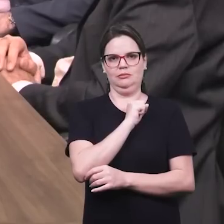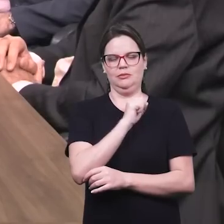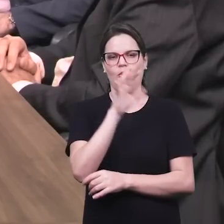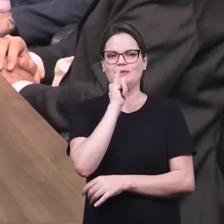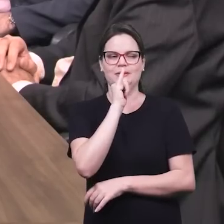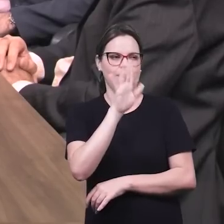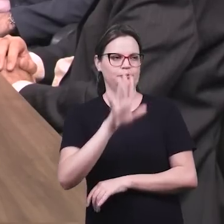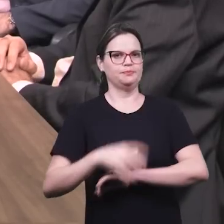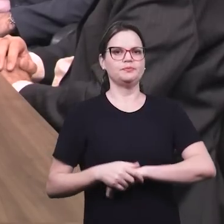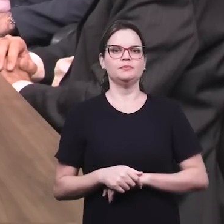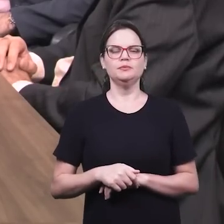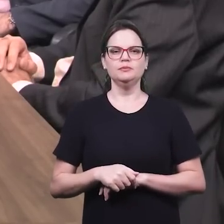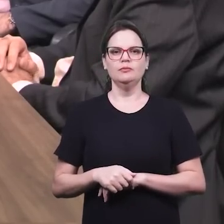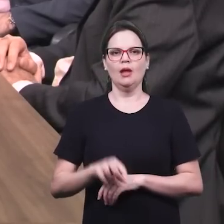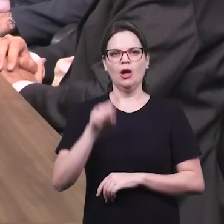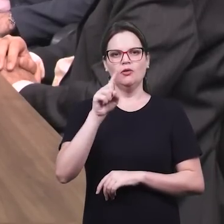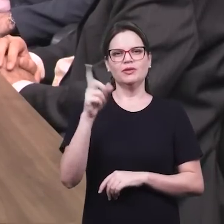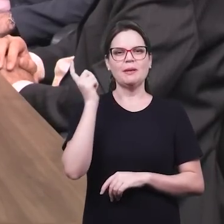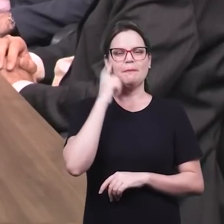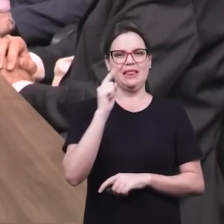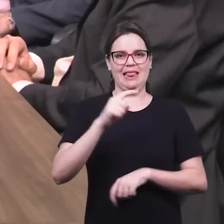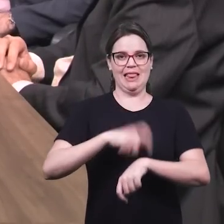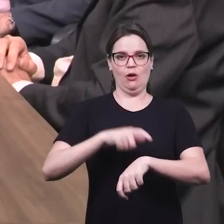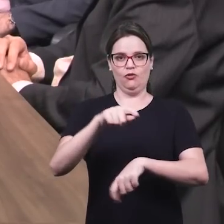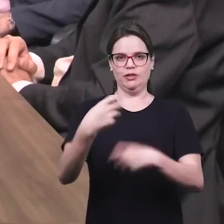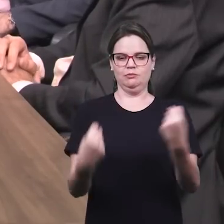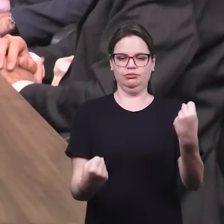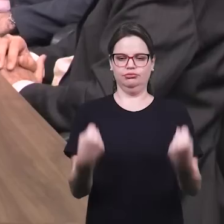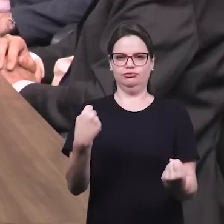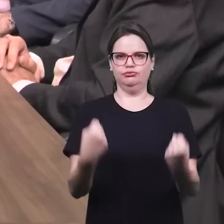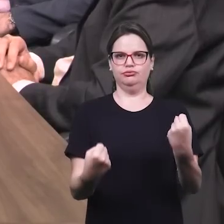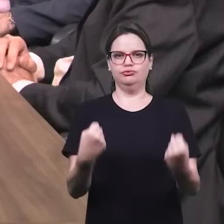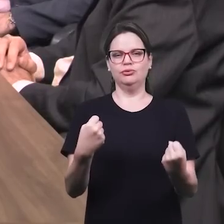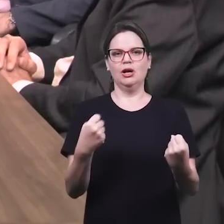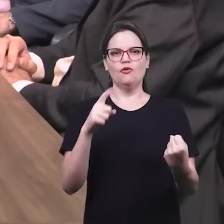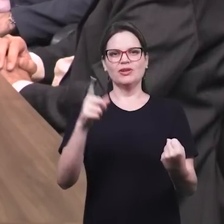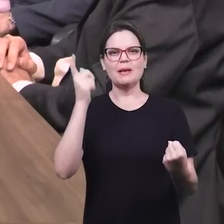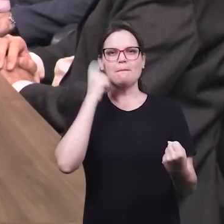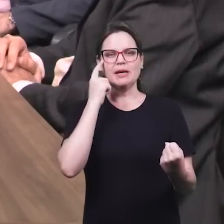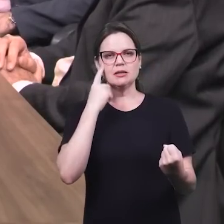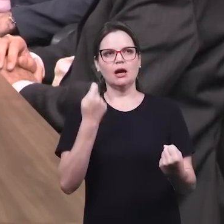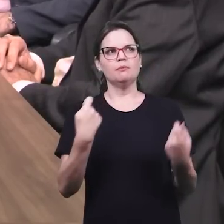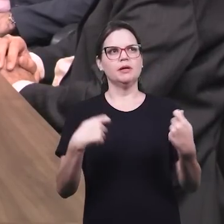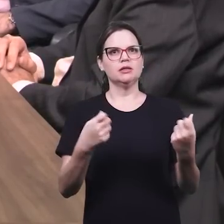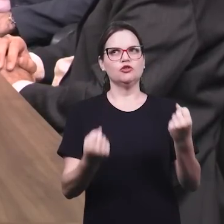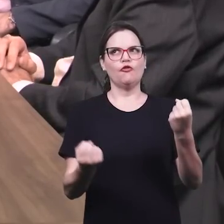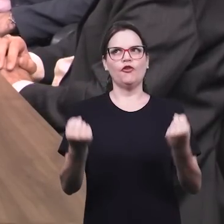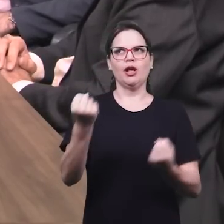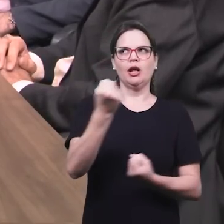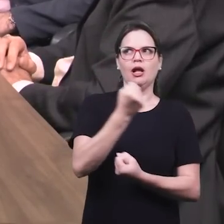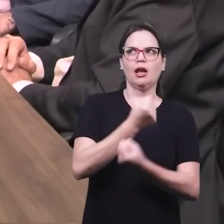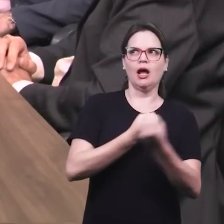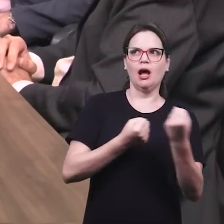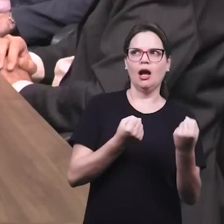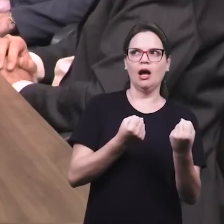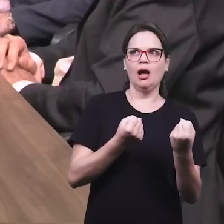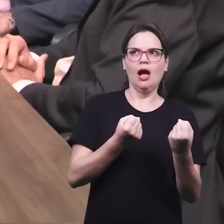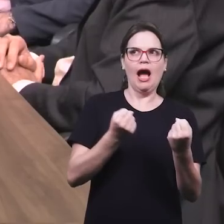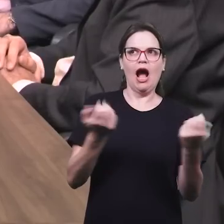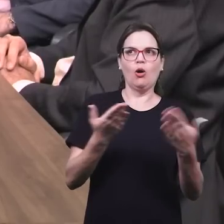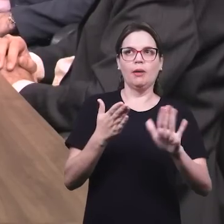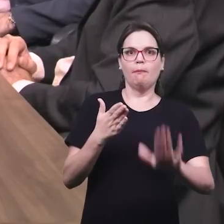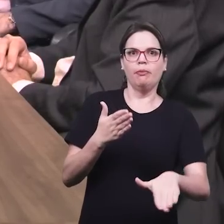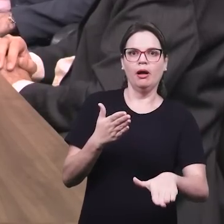Um exemplo disso, ninguém fica pensando na hora que está dirigindo o carro, não, tem que acelerar, tem que frear, tem que virar o volante, não. Isso já é uma memória constante,